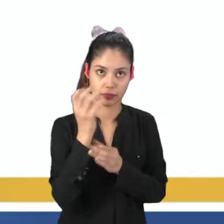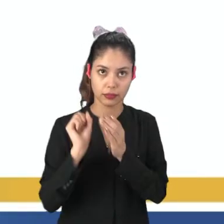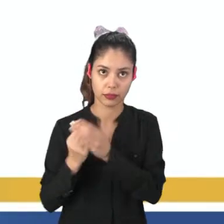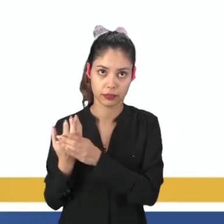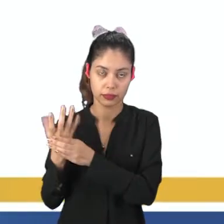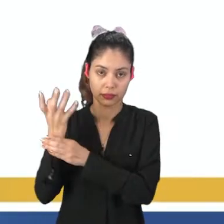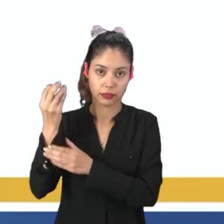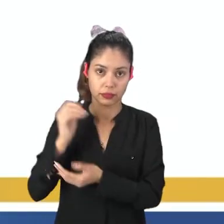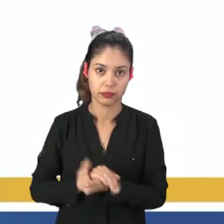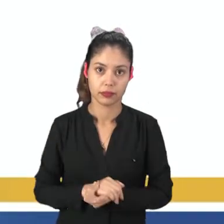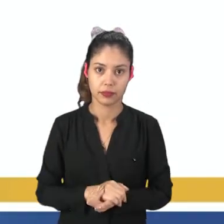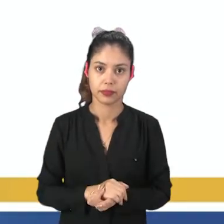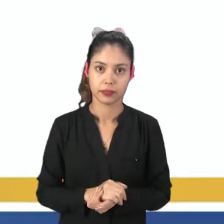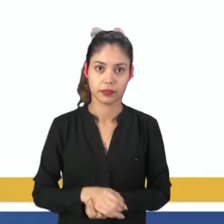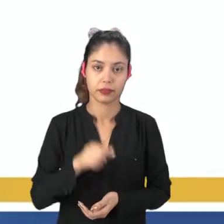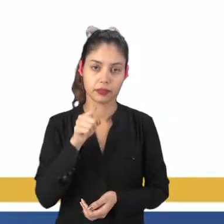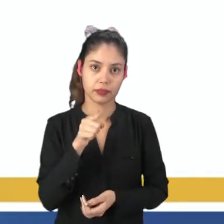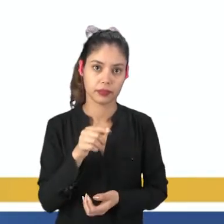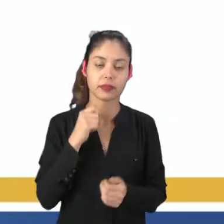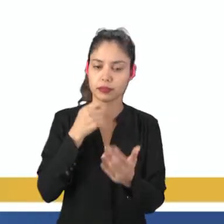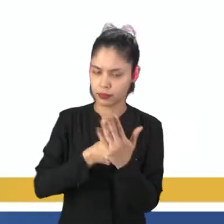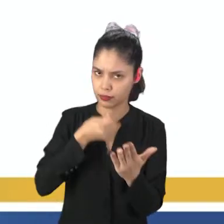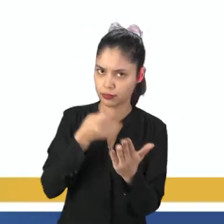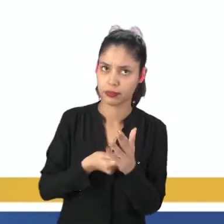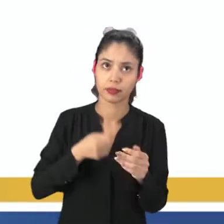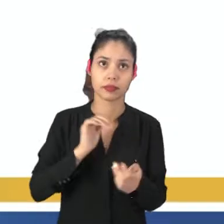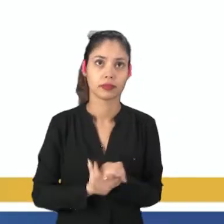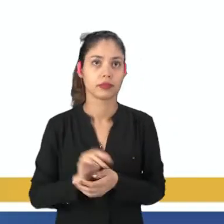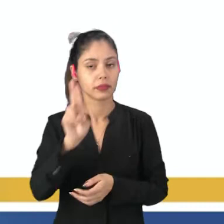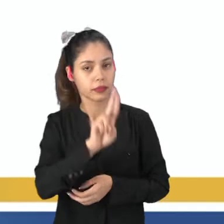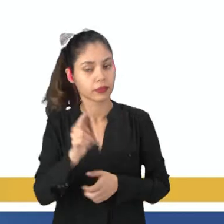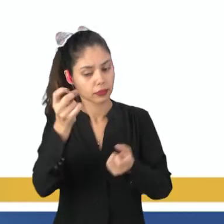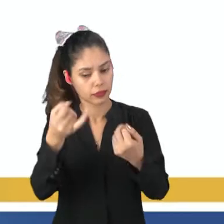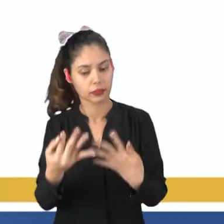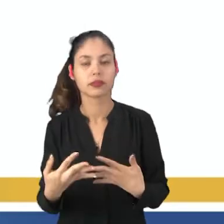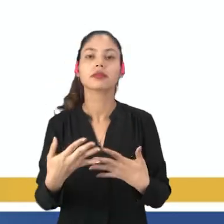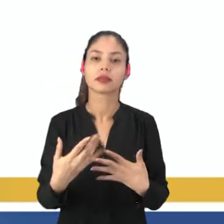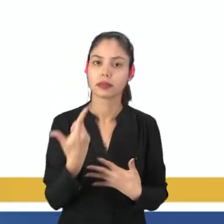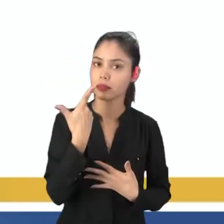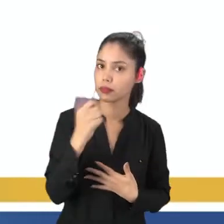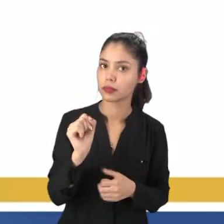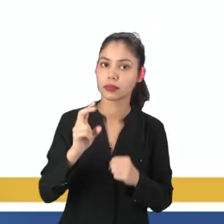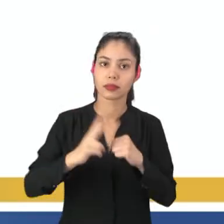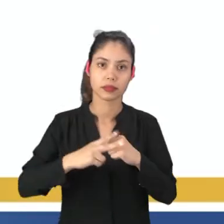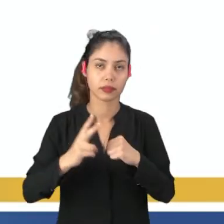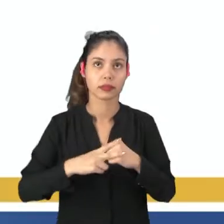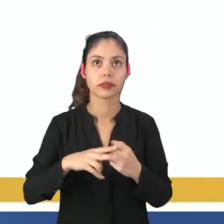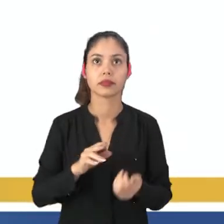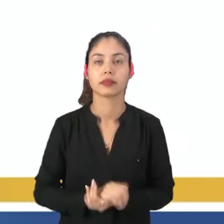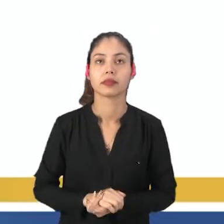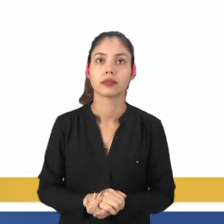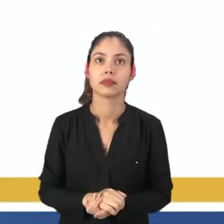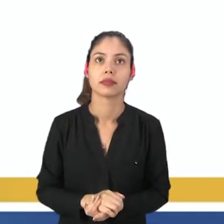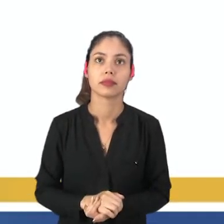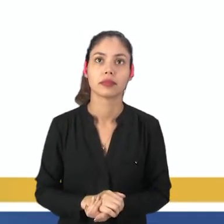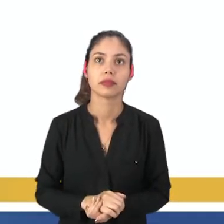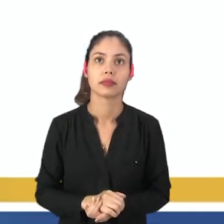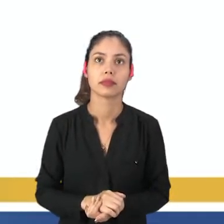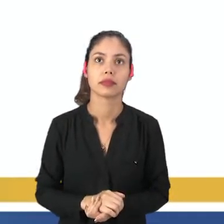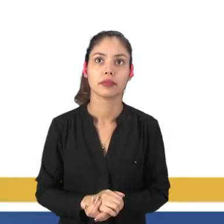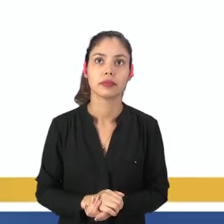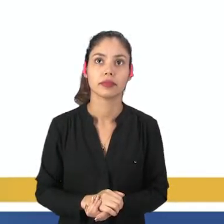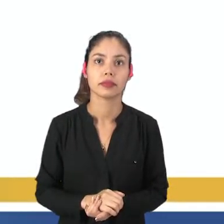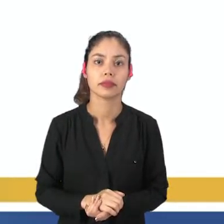cebolinhas para reforçar o que está sendo dito ali na linguagem verbal do anúncio.